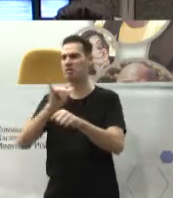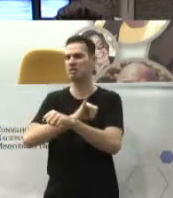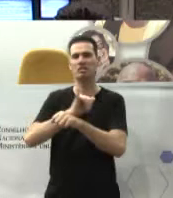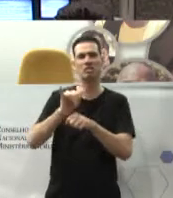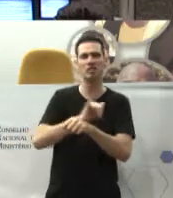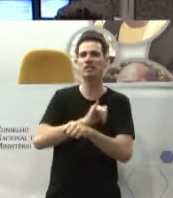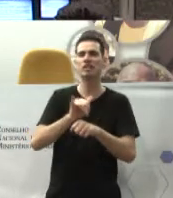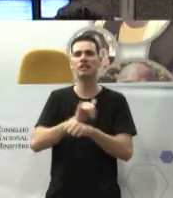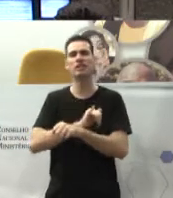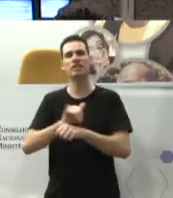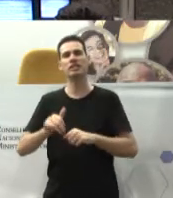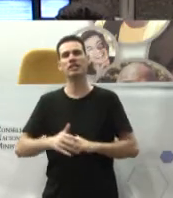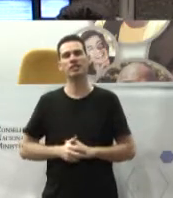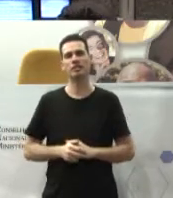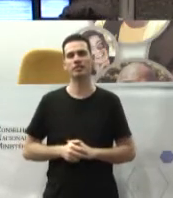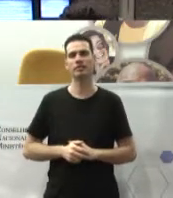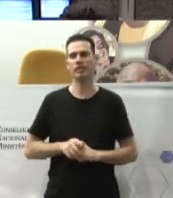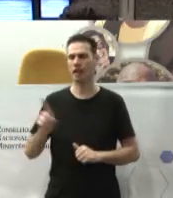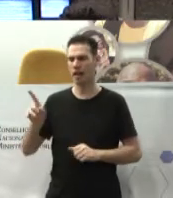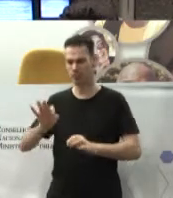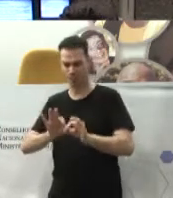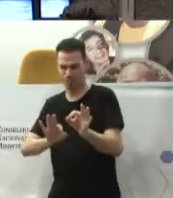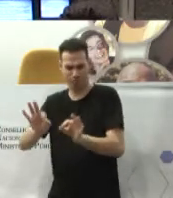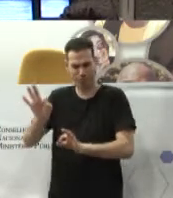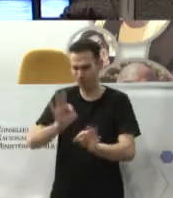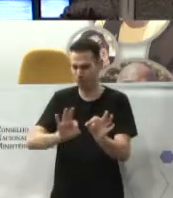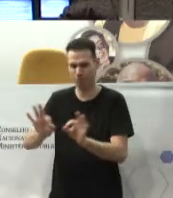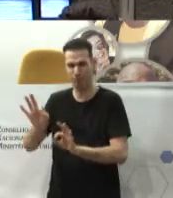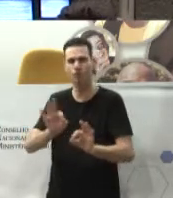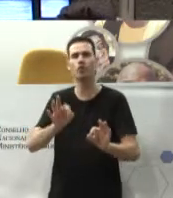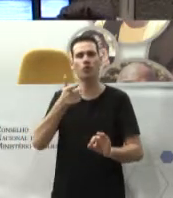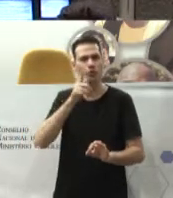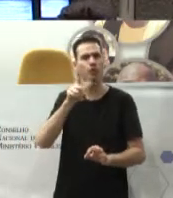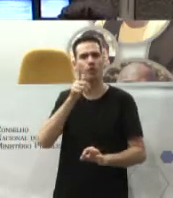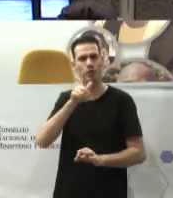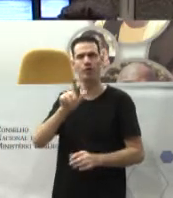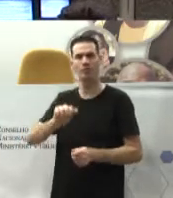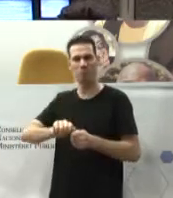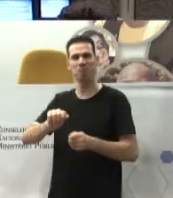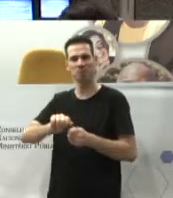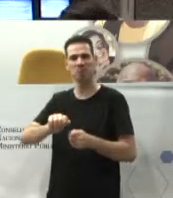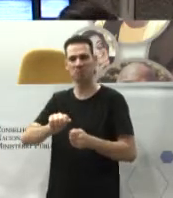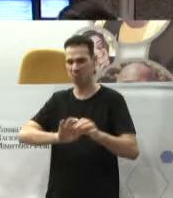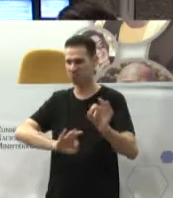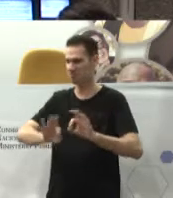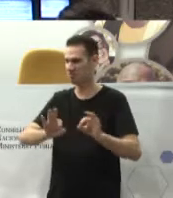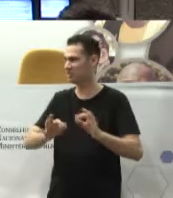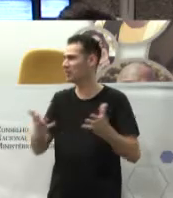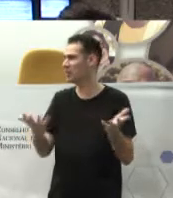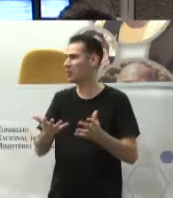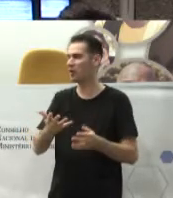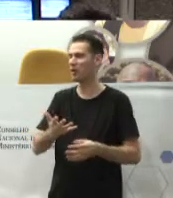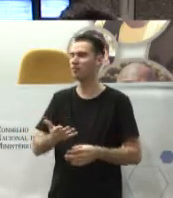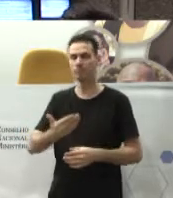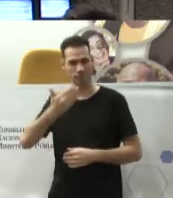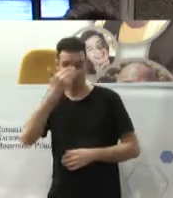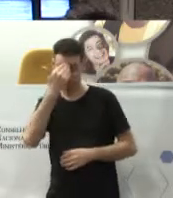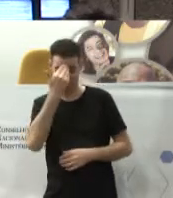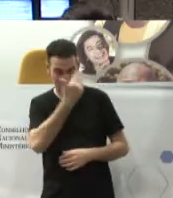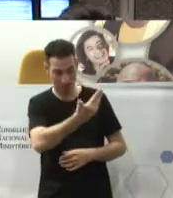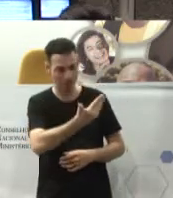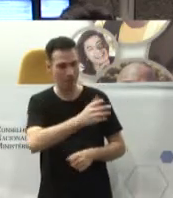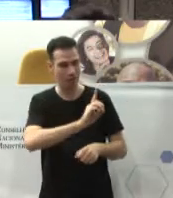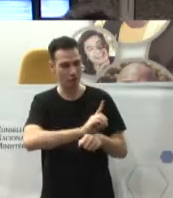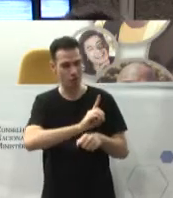da reorganização que foi feita lá, e eu passo aqui a palavra para que ele fale um pouco. Gentileza aí da doutora Ludiana.